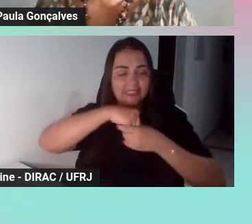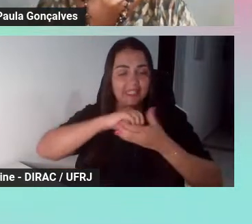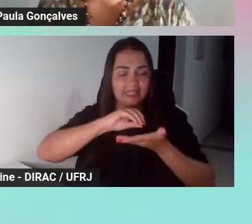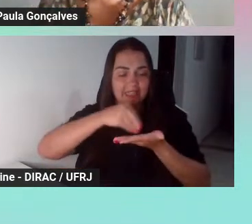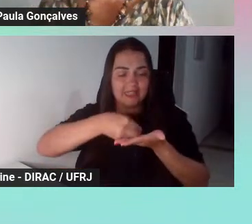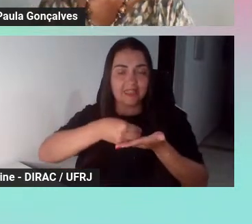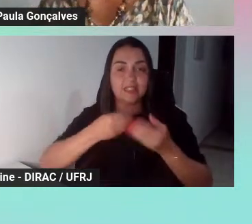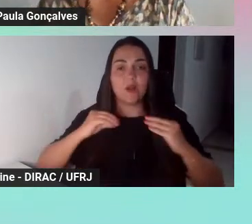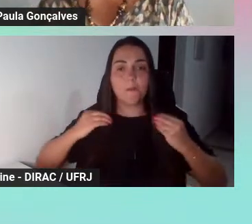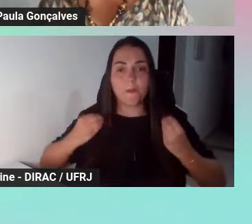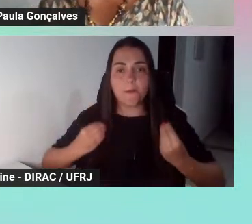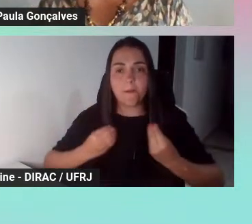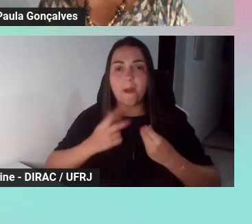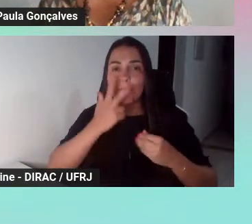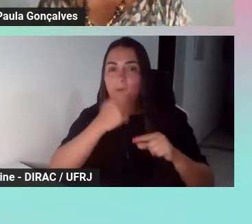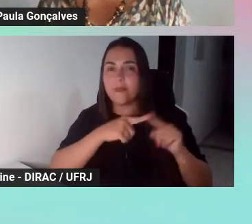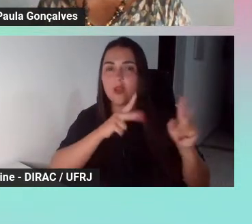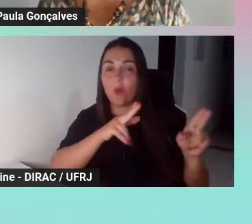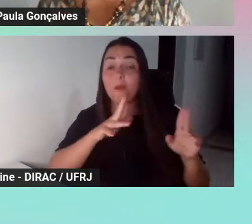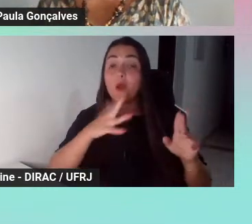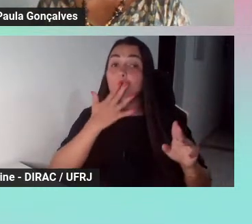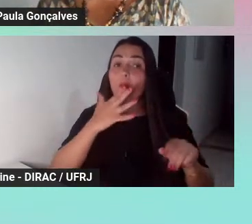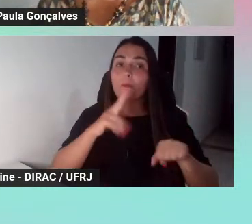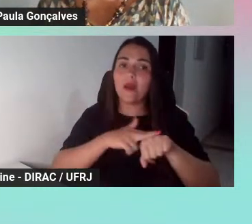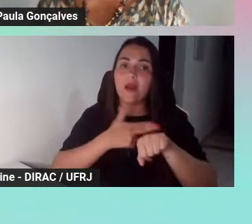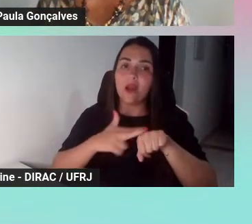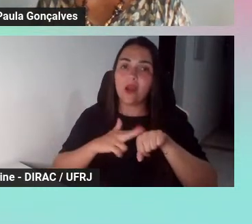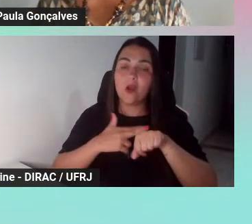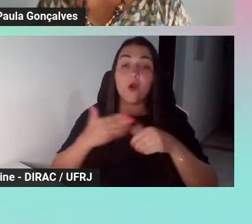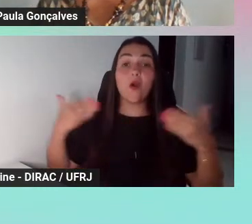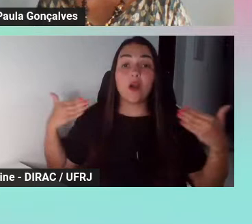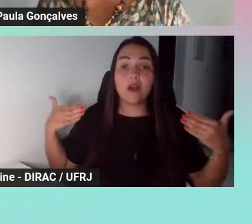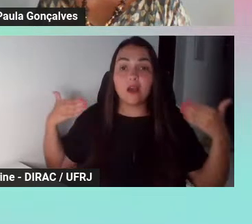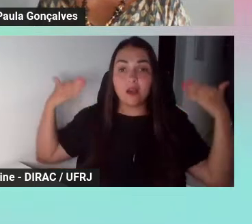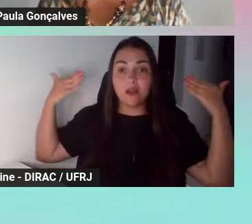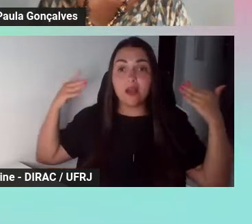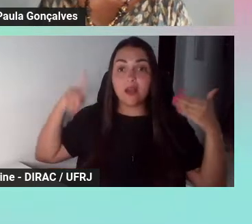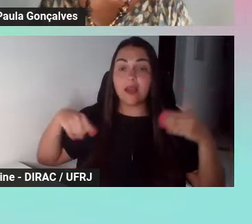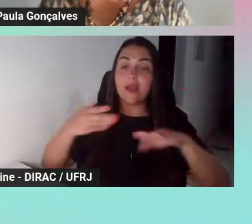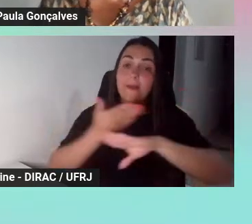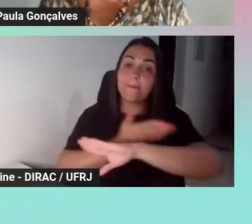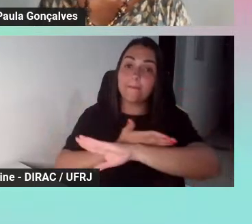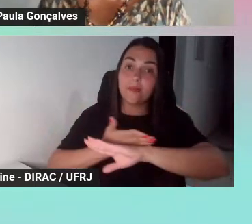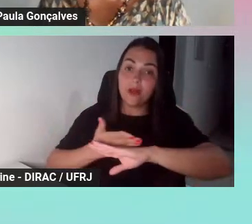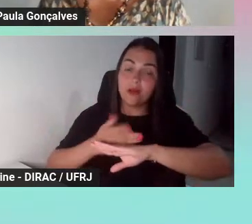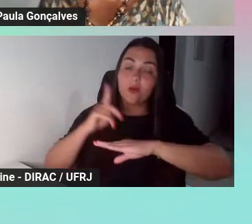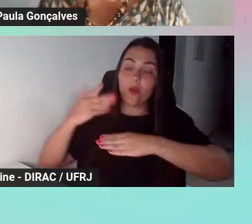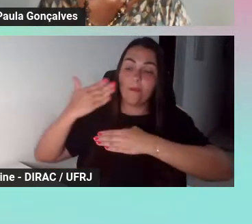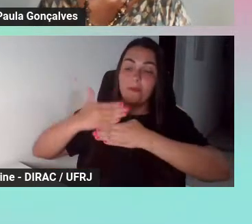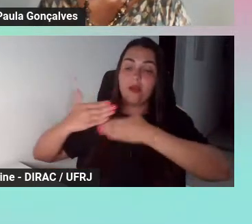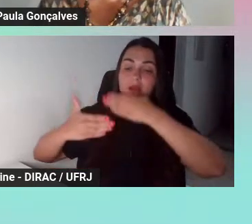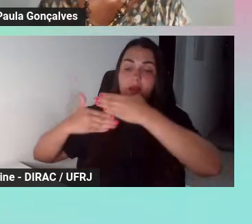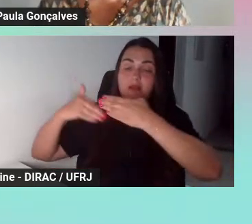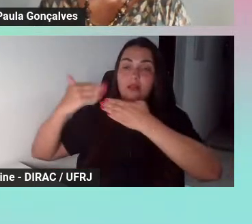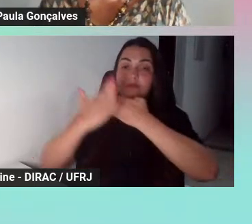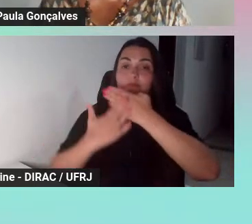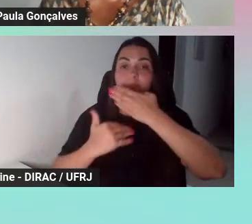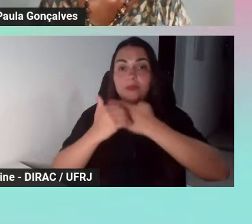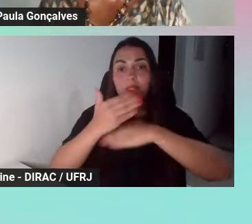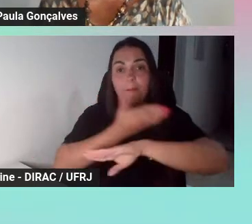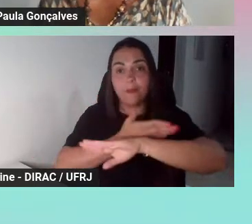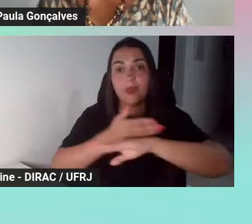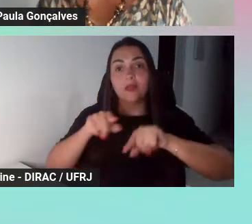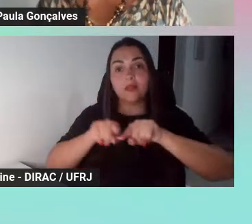meu é marrom. Atrás de mim tem um fundo branco, que é formado por uma parede pintada de branco e uma cortina de